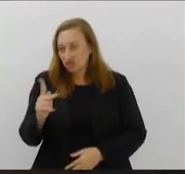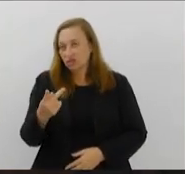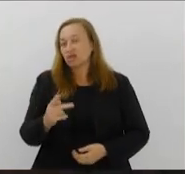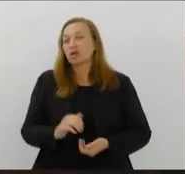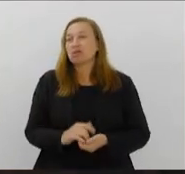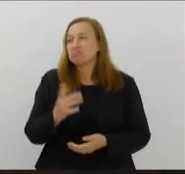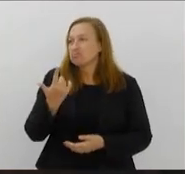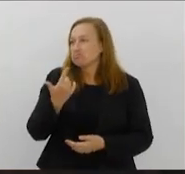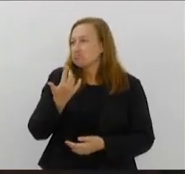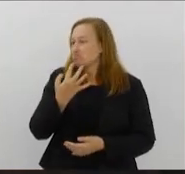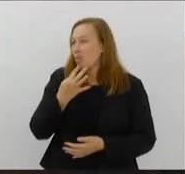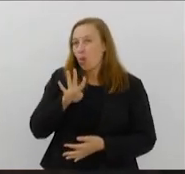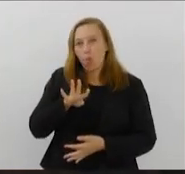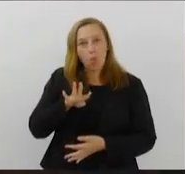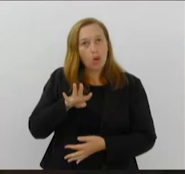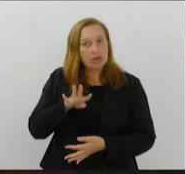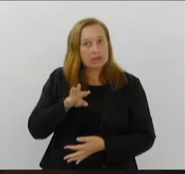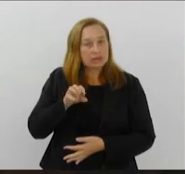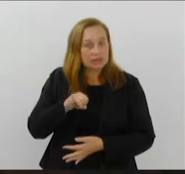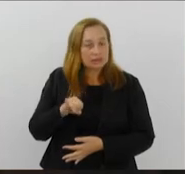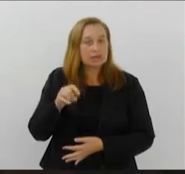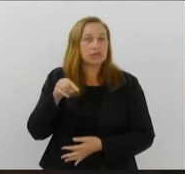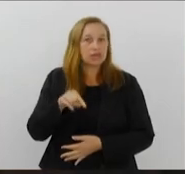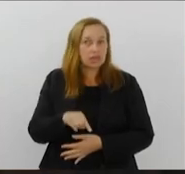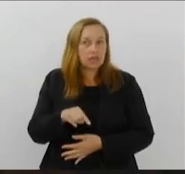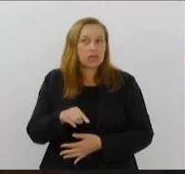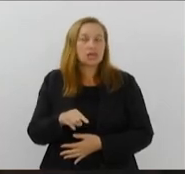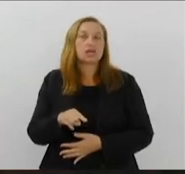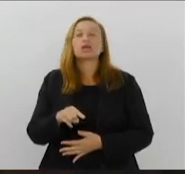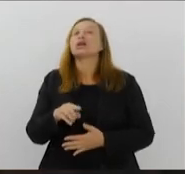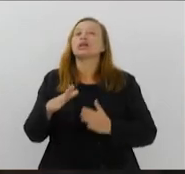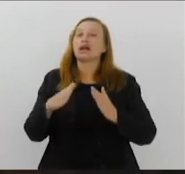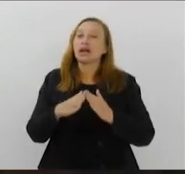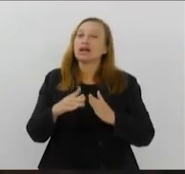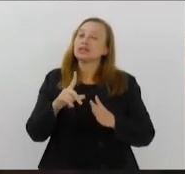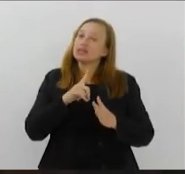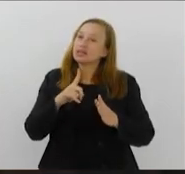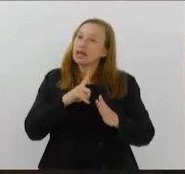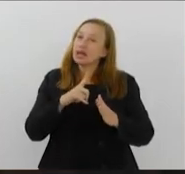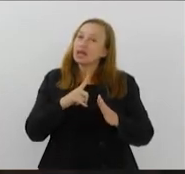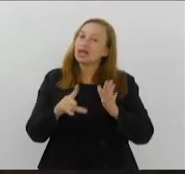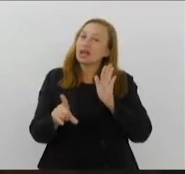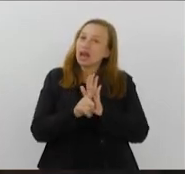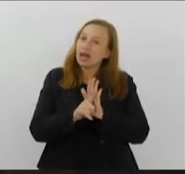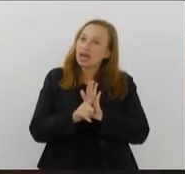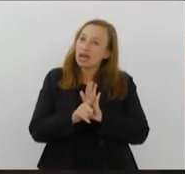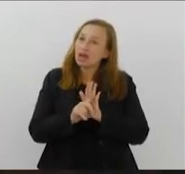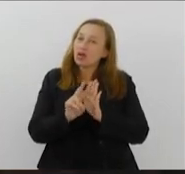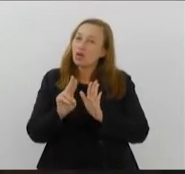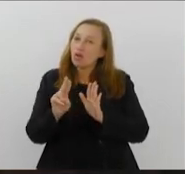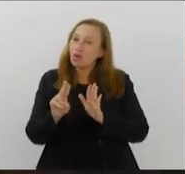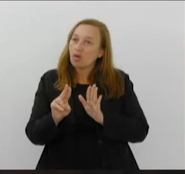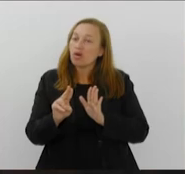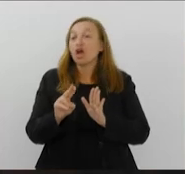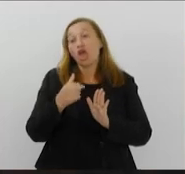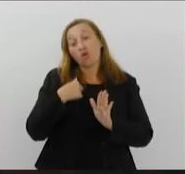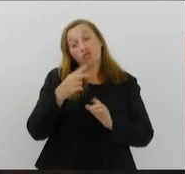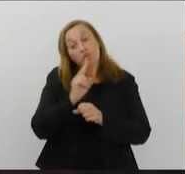eu não tenho conhecimento se aqui na casa existe em tramitação ou se tem alguma lei. Vou procurar